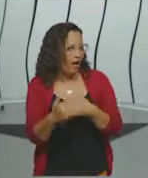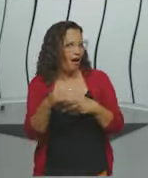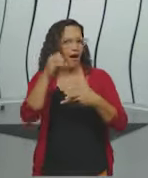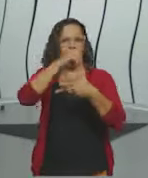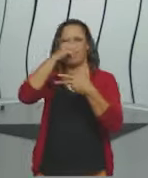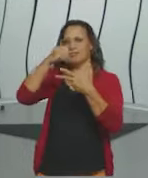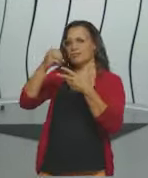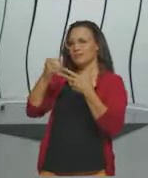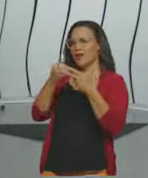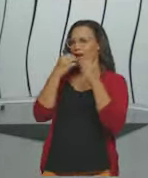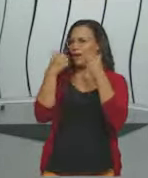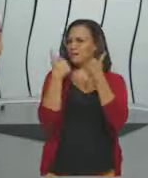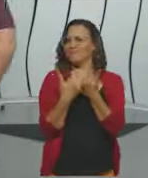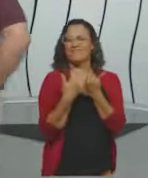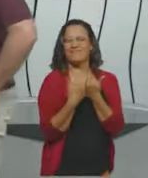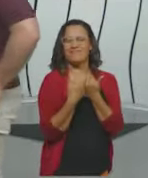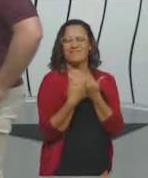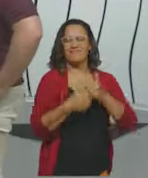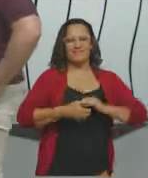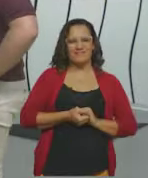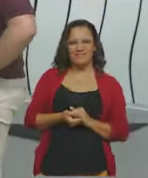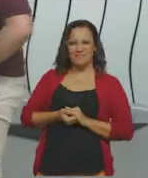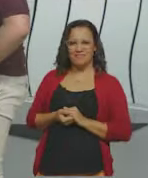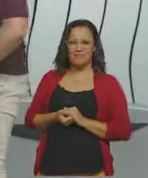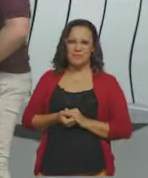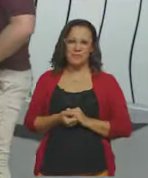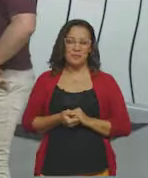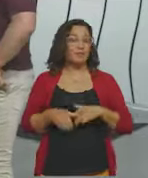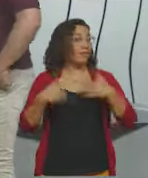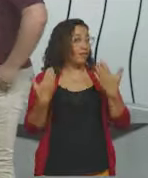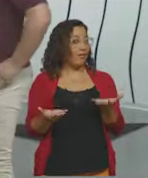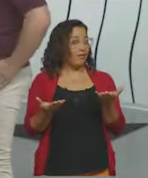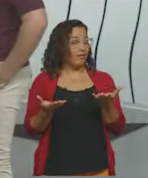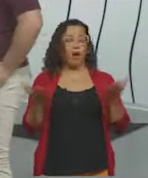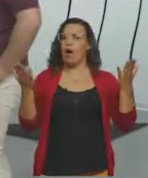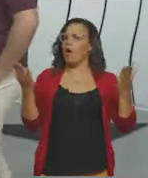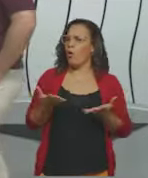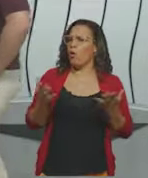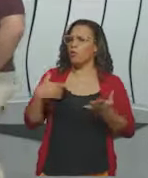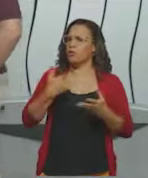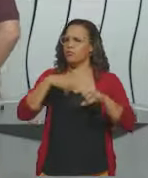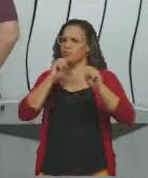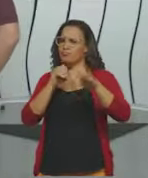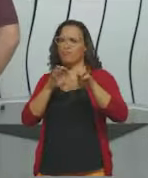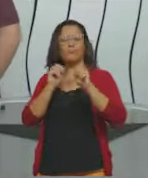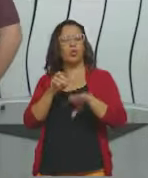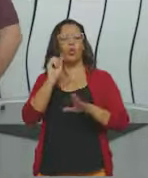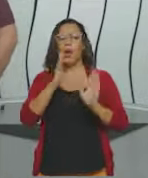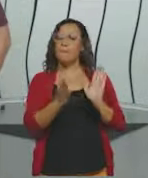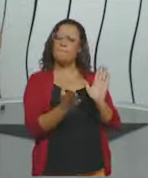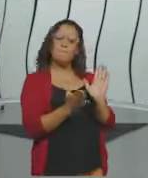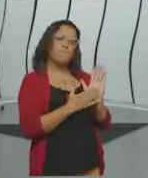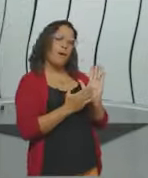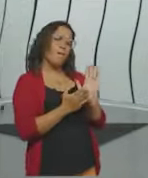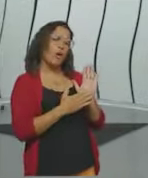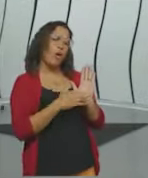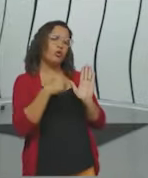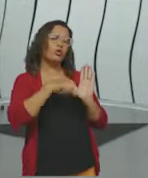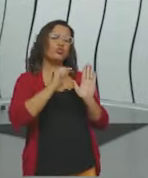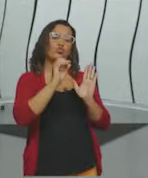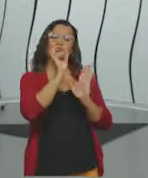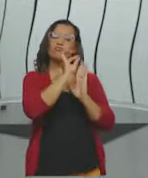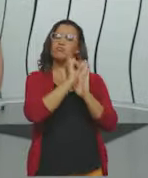Enem. Tudo bem? Bom, então, hoje eu vou falar com você sobre proposta de intervenção, porque